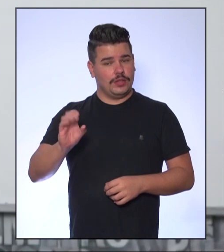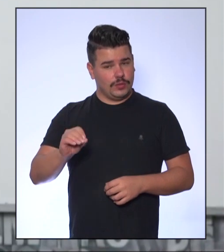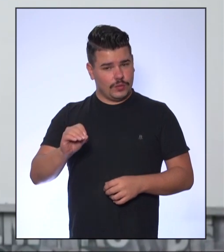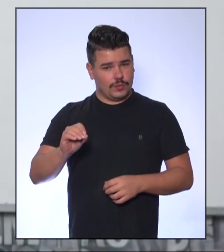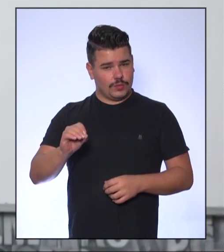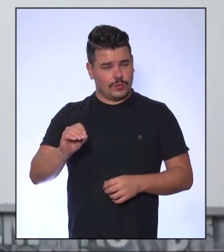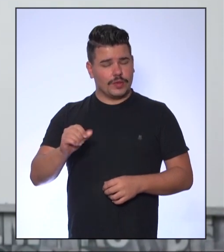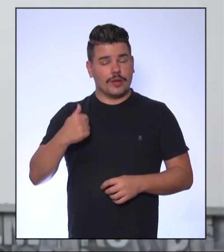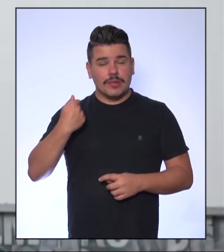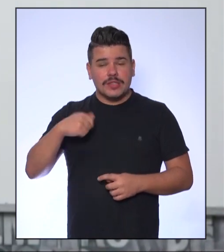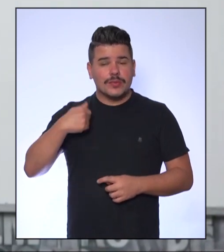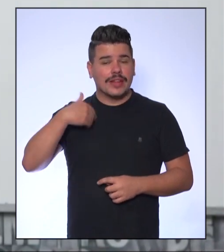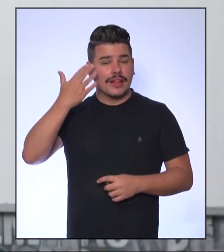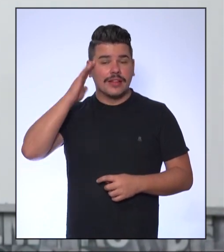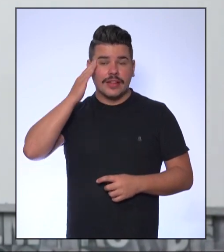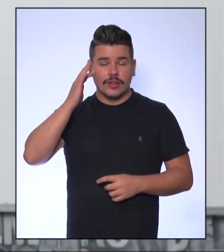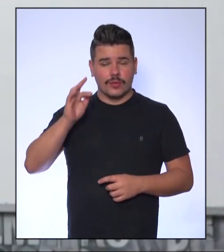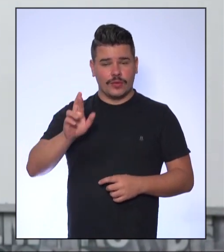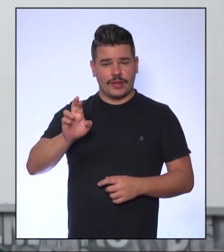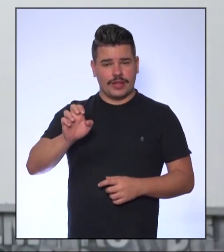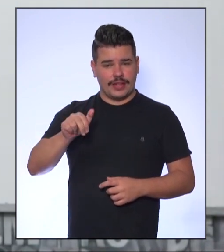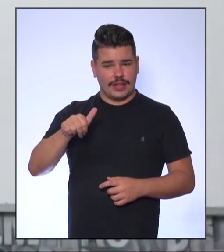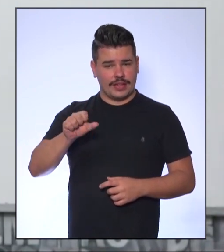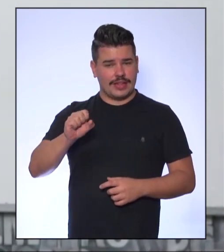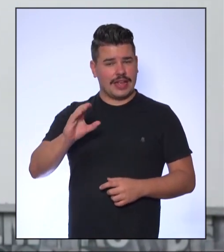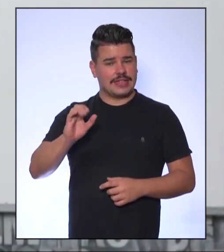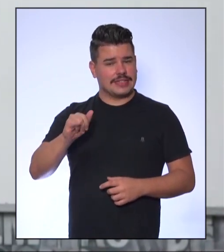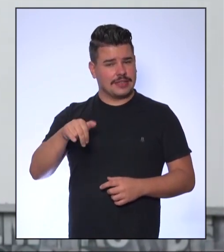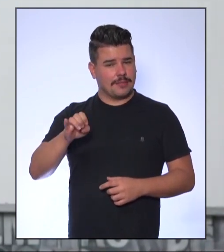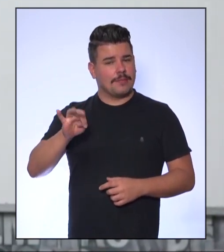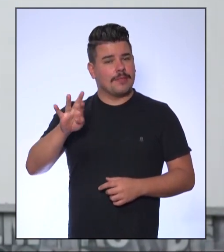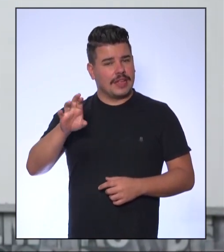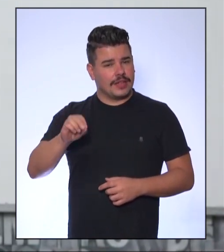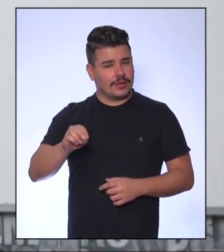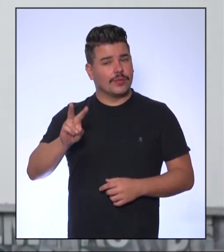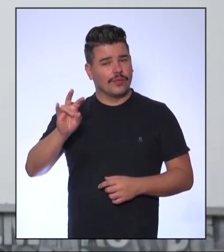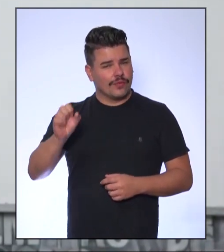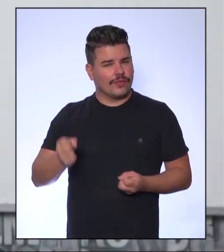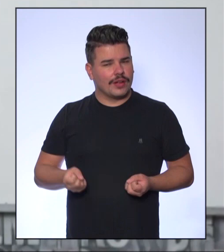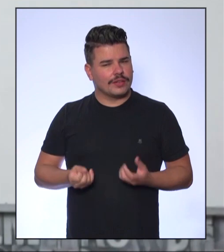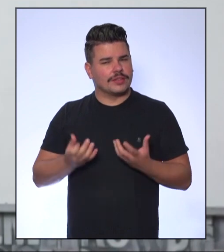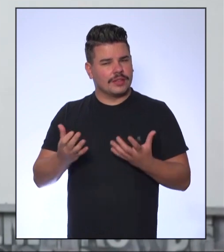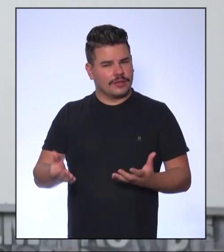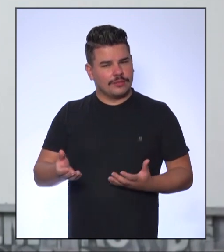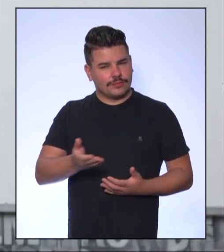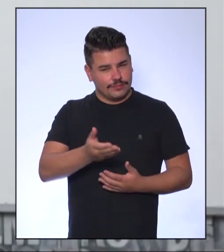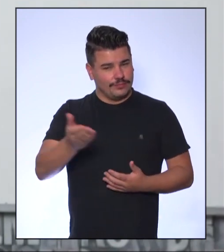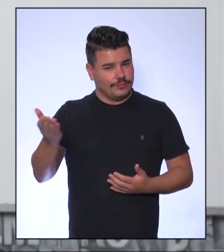o renascimento vai promover para a gente uma